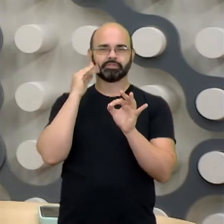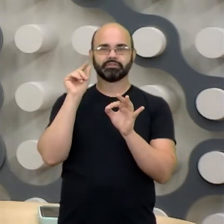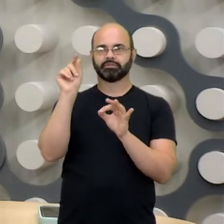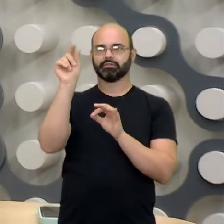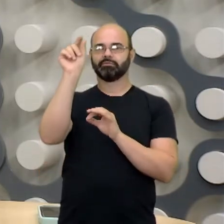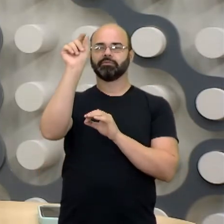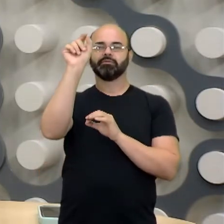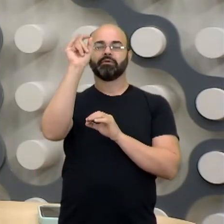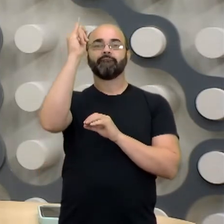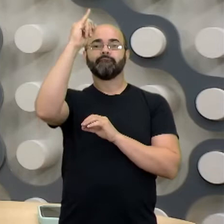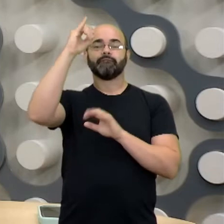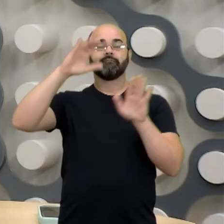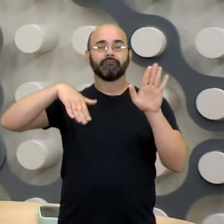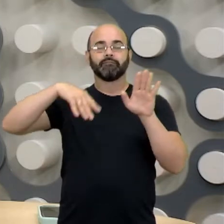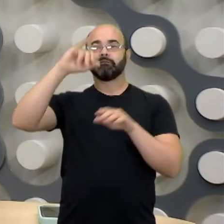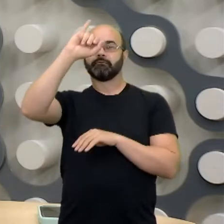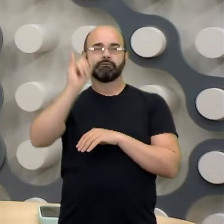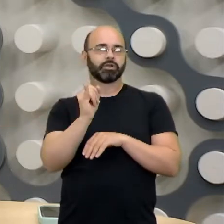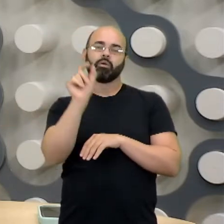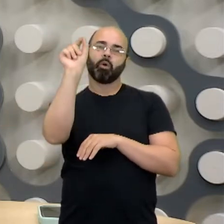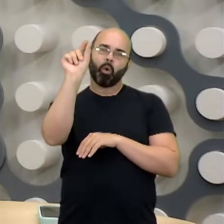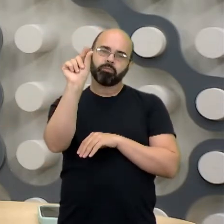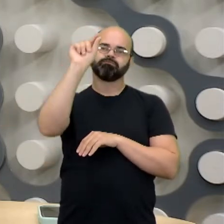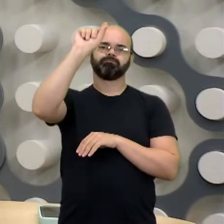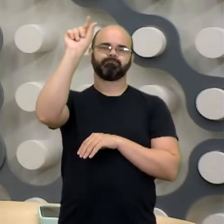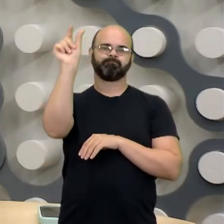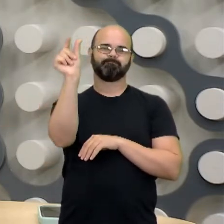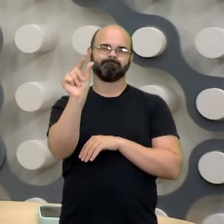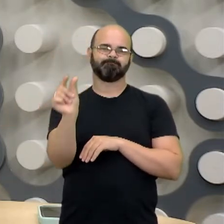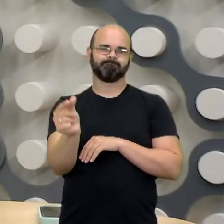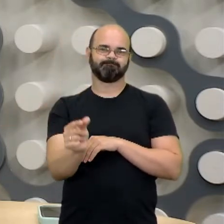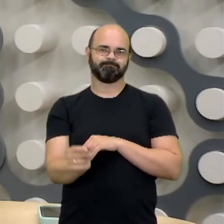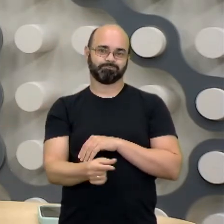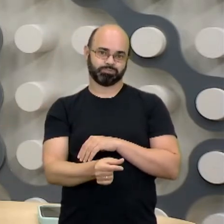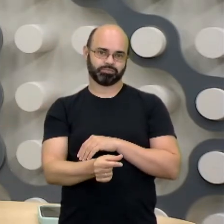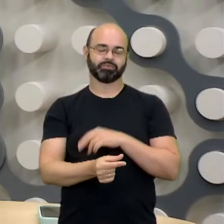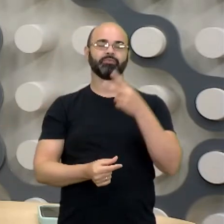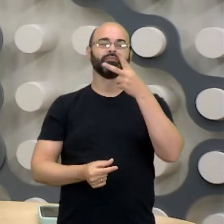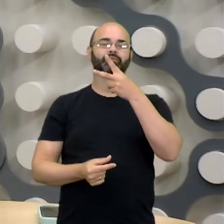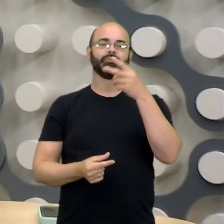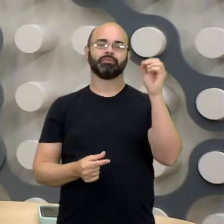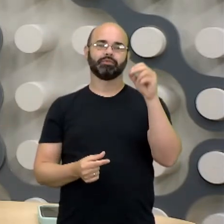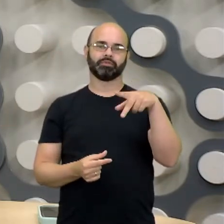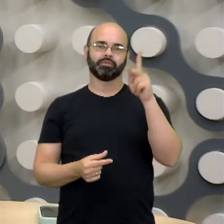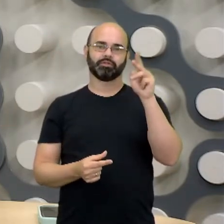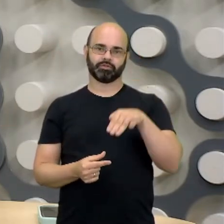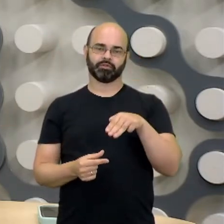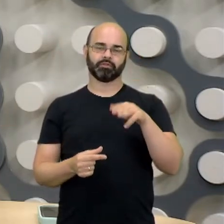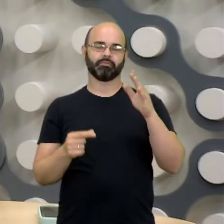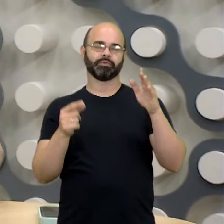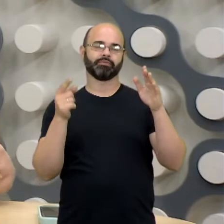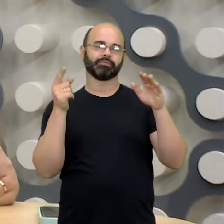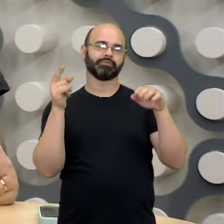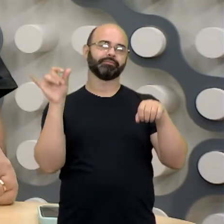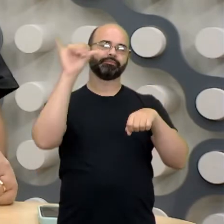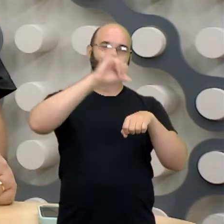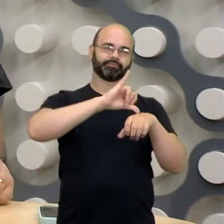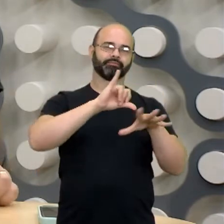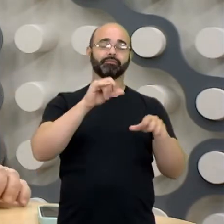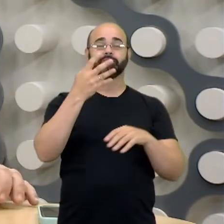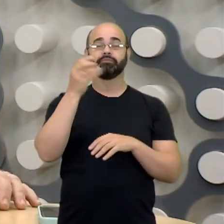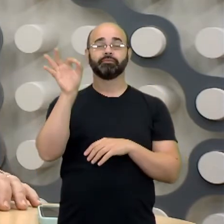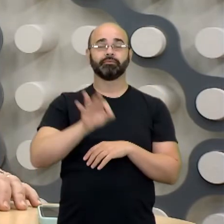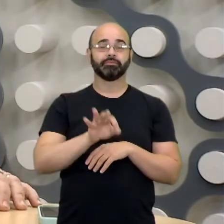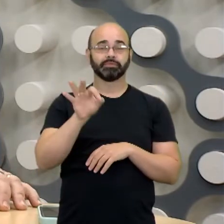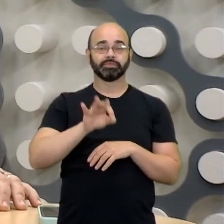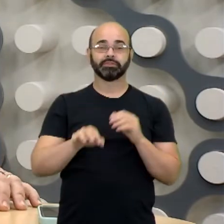nessa faixa litorânea que vai até 200 quilômetros para o interior do país, nós temos mais de 40% da população. Já chegou